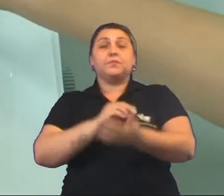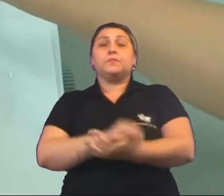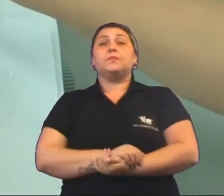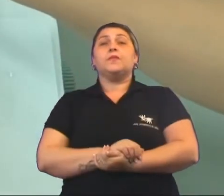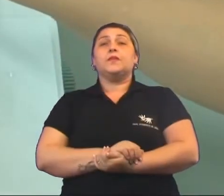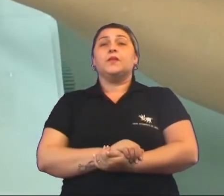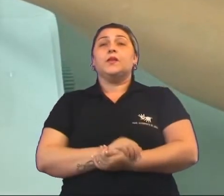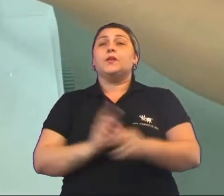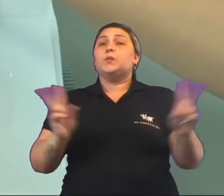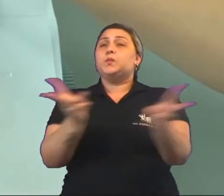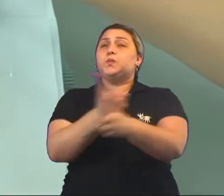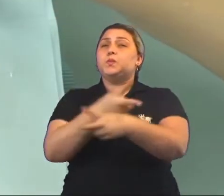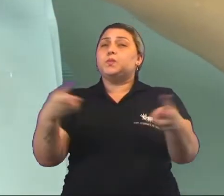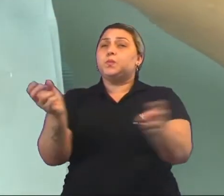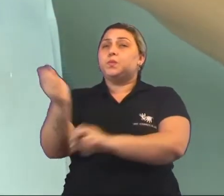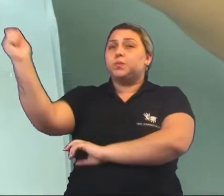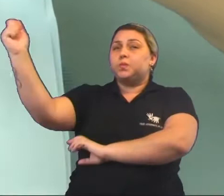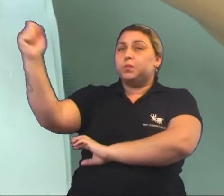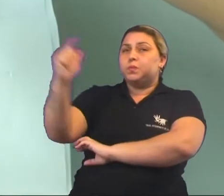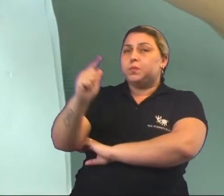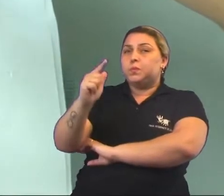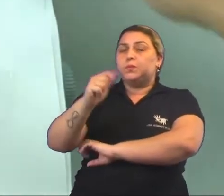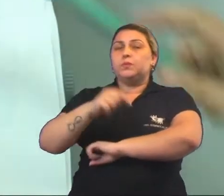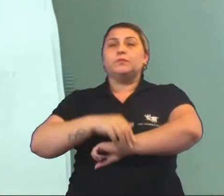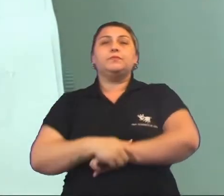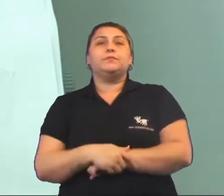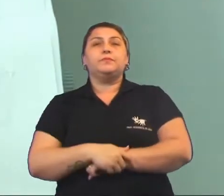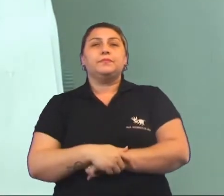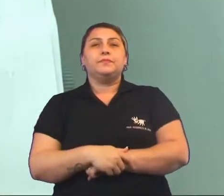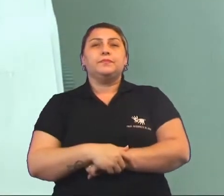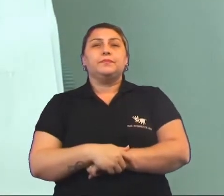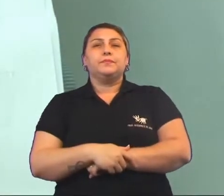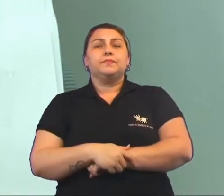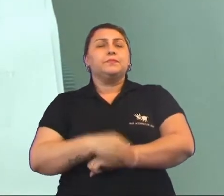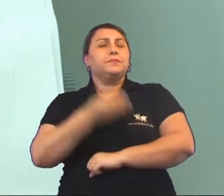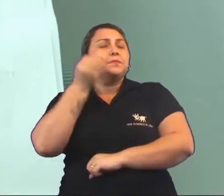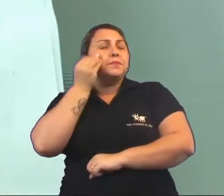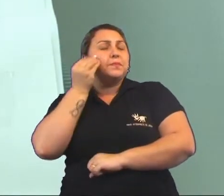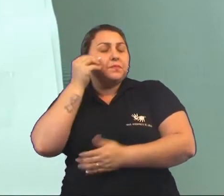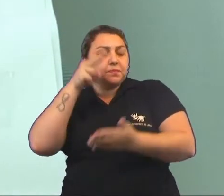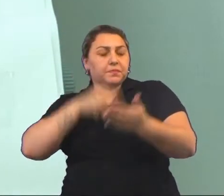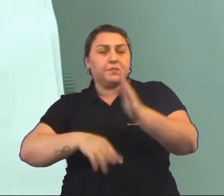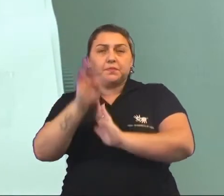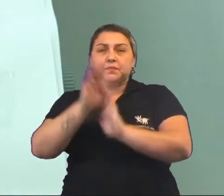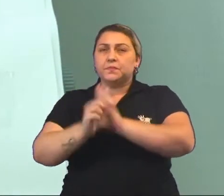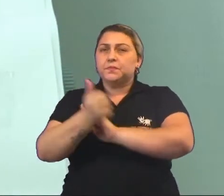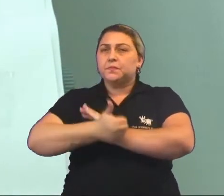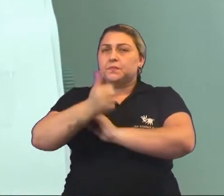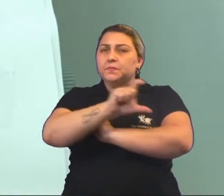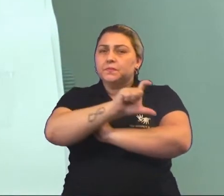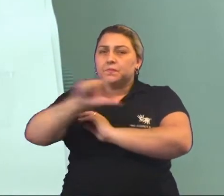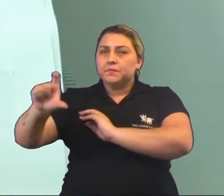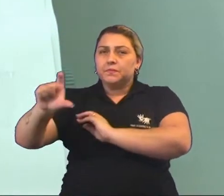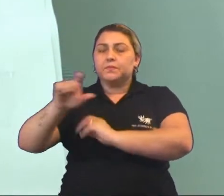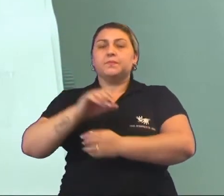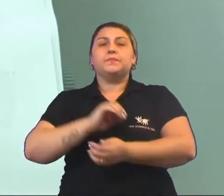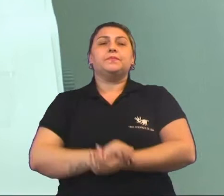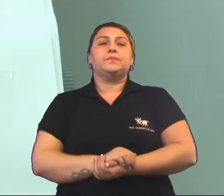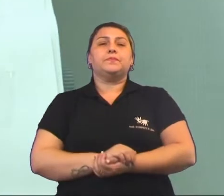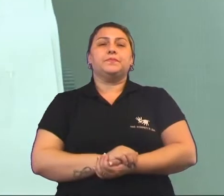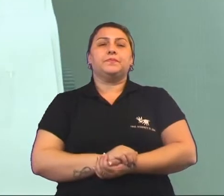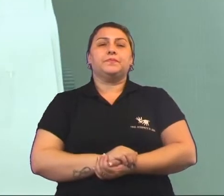do nosso texto é O Vento e o Sol. Tentem realizar a leitura desse primeiro parágrafo, pelo